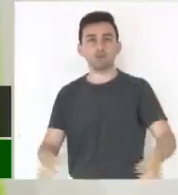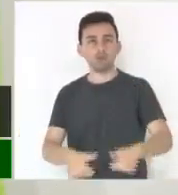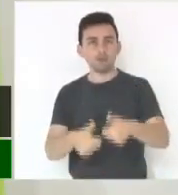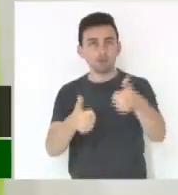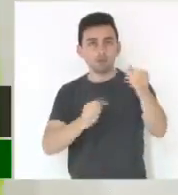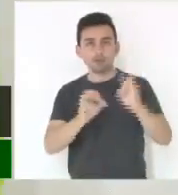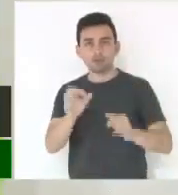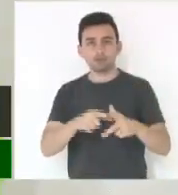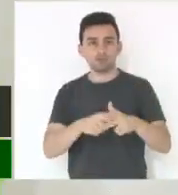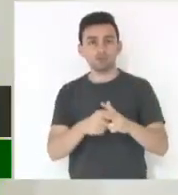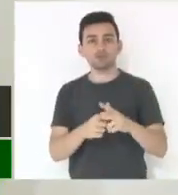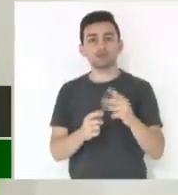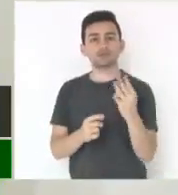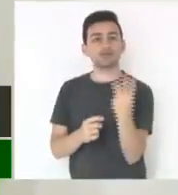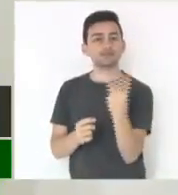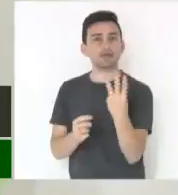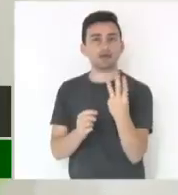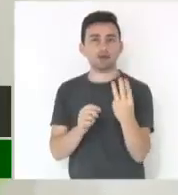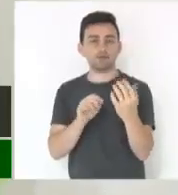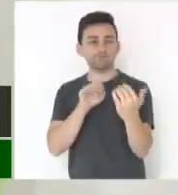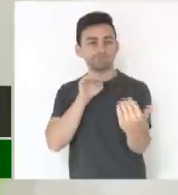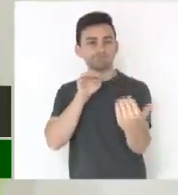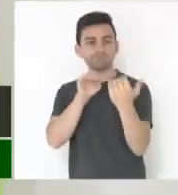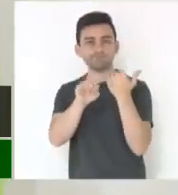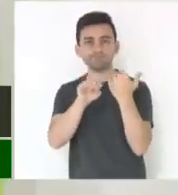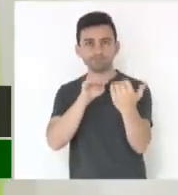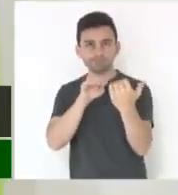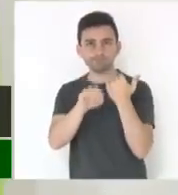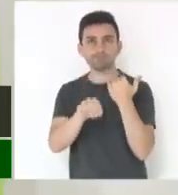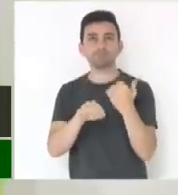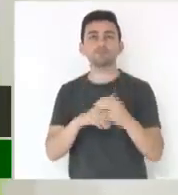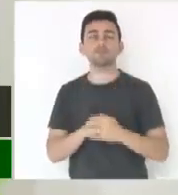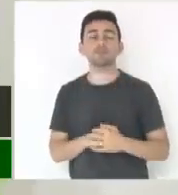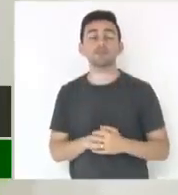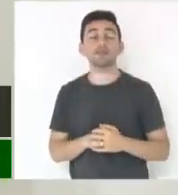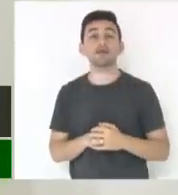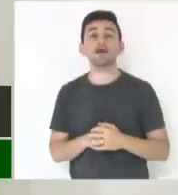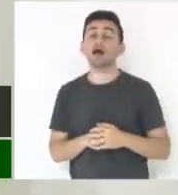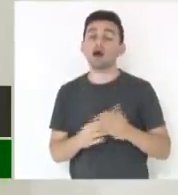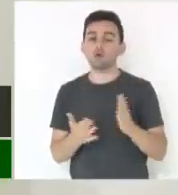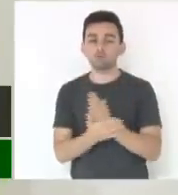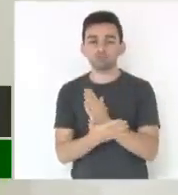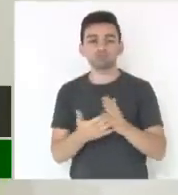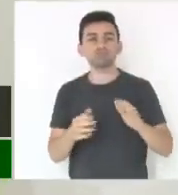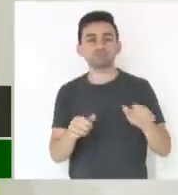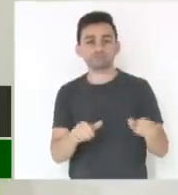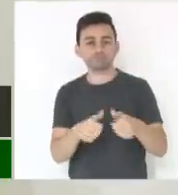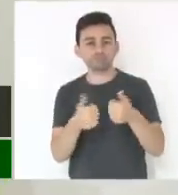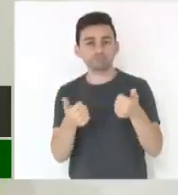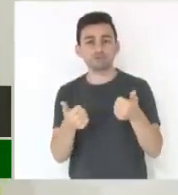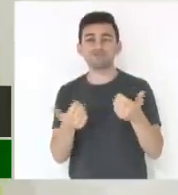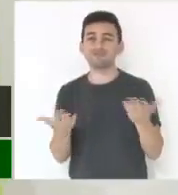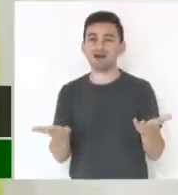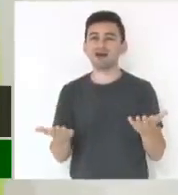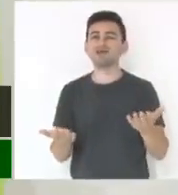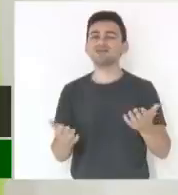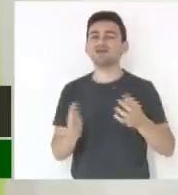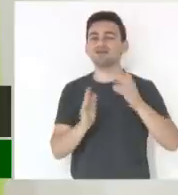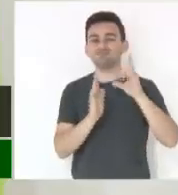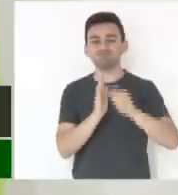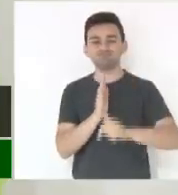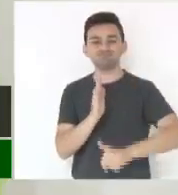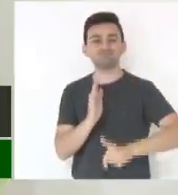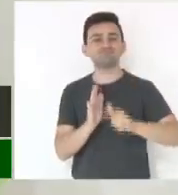terceira faixa, melhorias que vão ocorrer naquela rodovia, mas que ficaram atrasados,